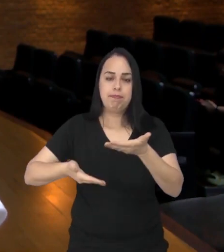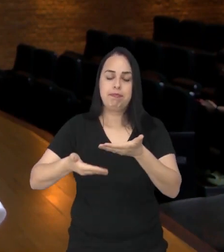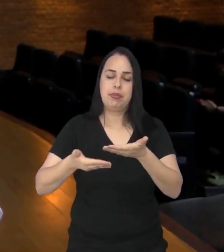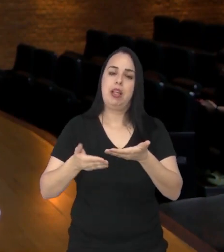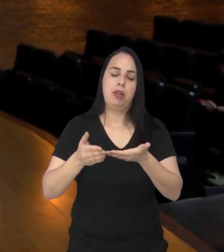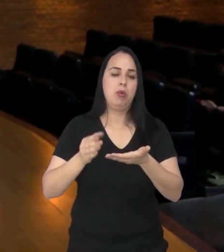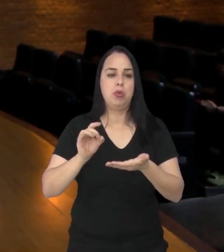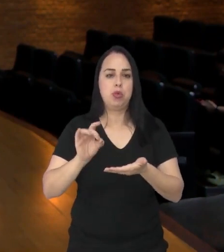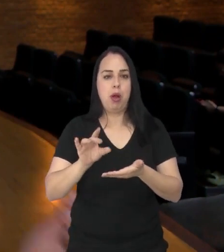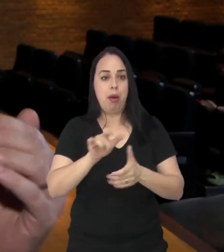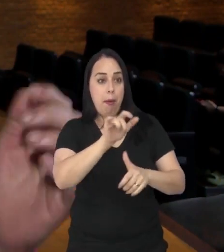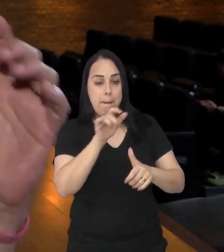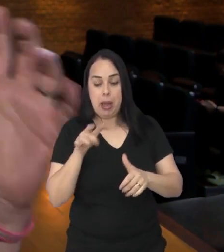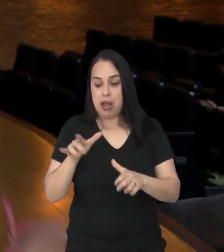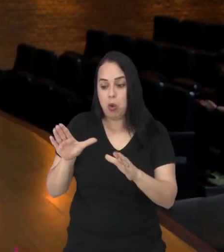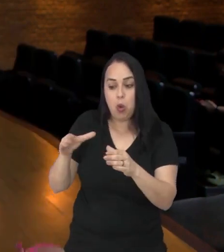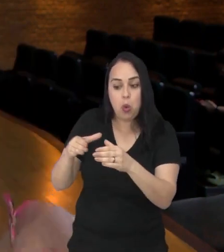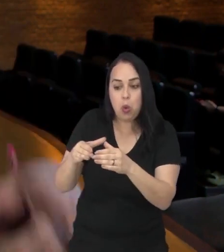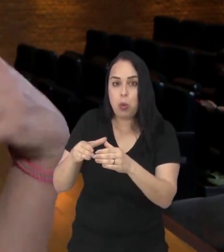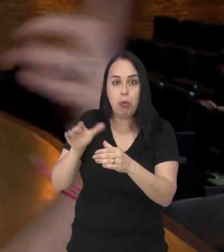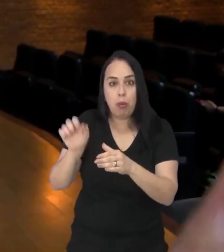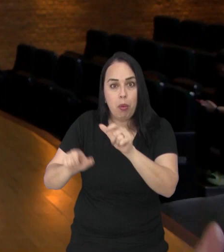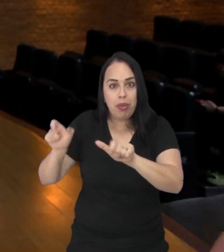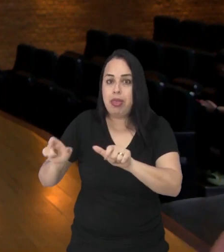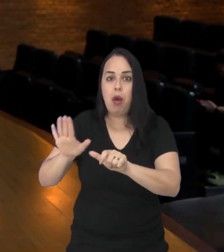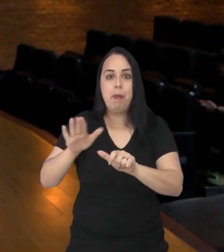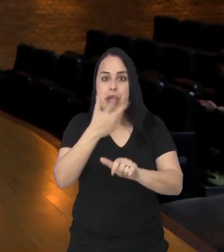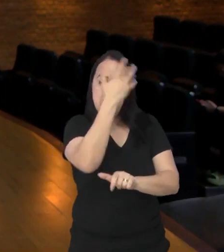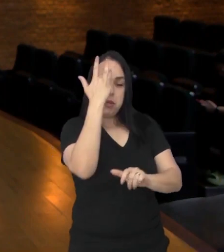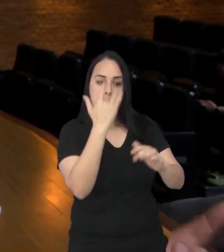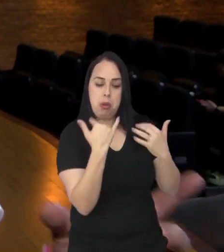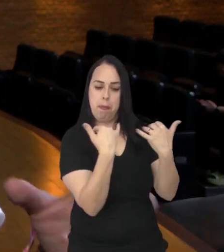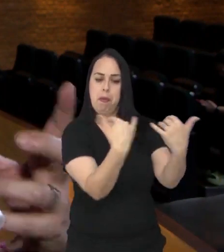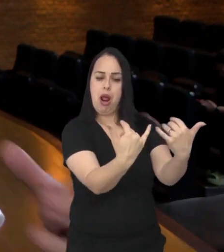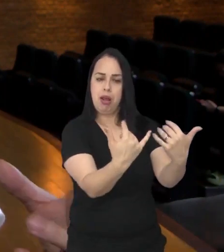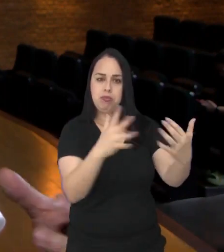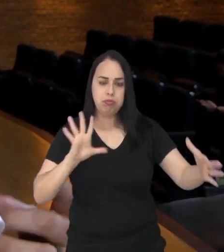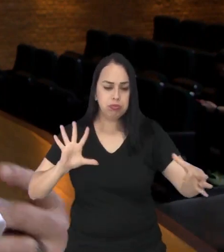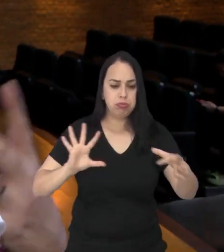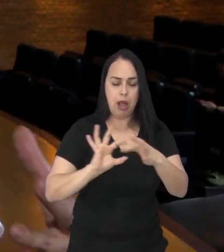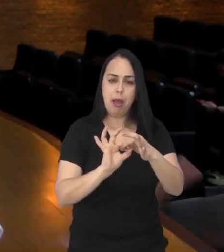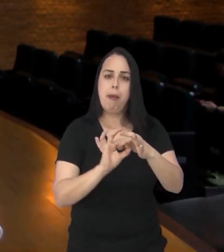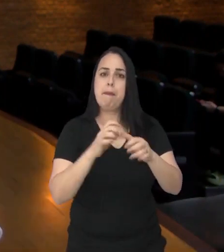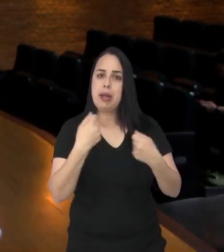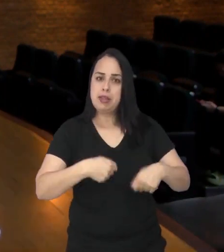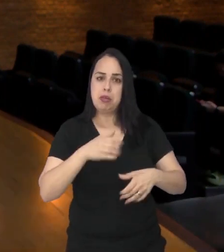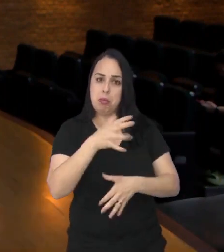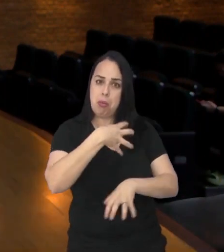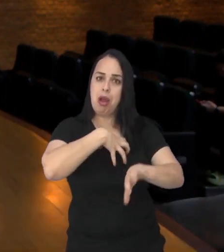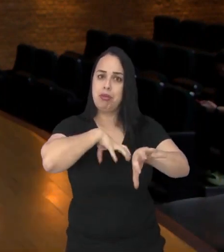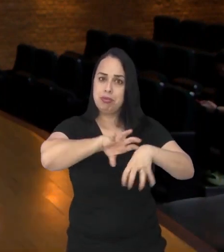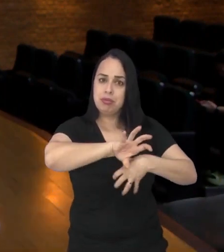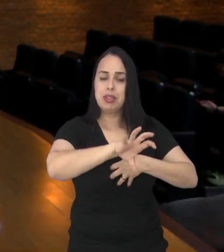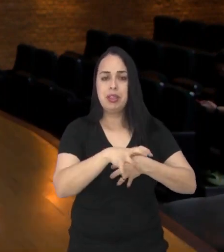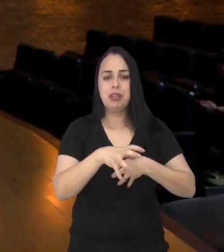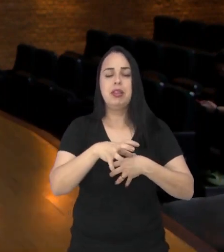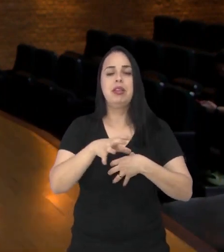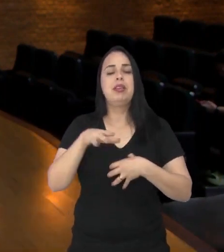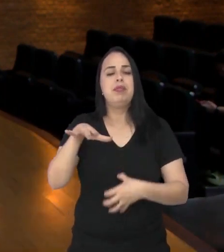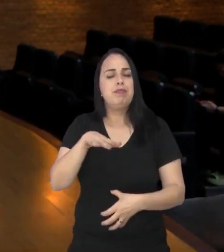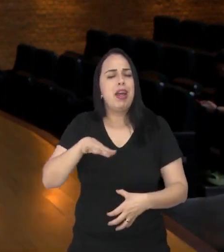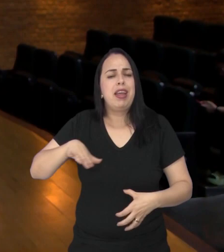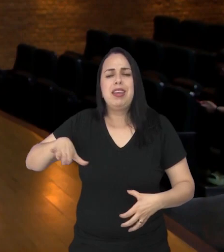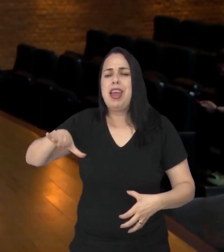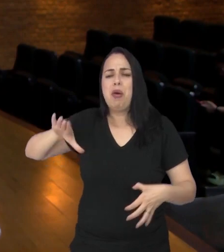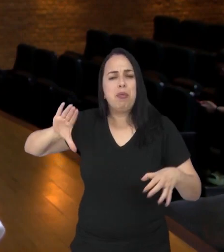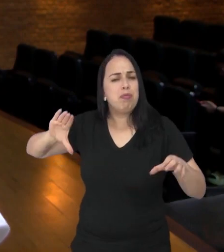coletiva e não só com o pessoal do grupo, com a plateia, né? A gente sempre tem que se conectar com os outros seres humanos. É